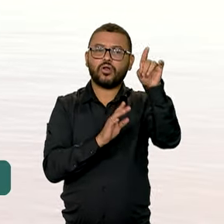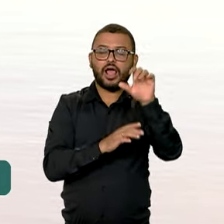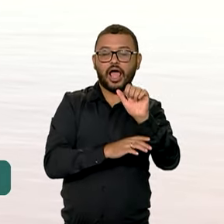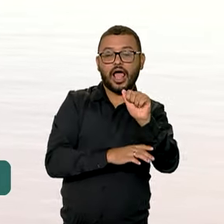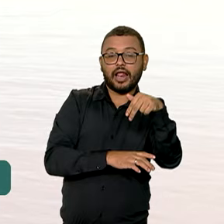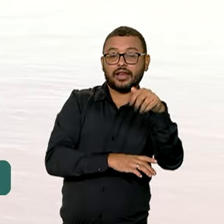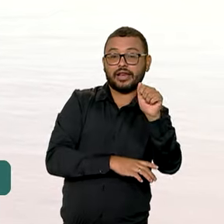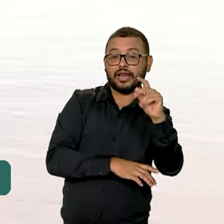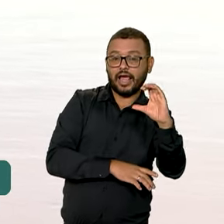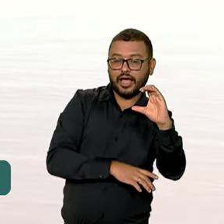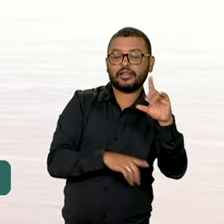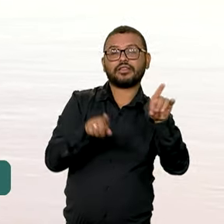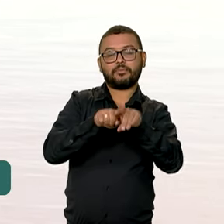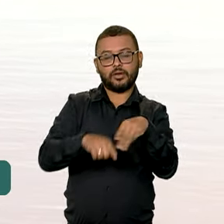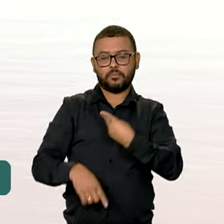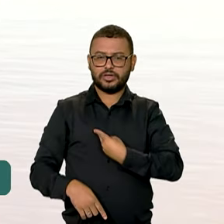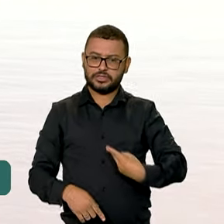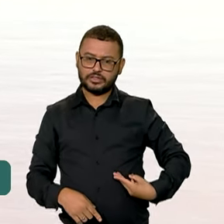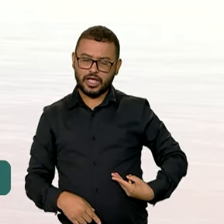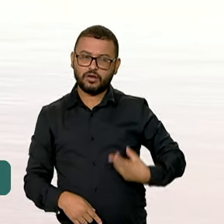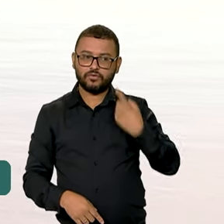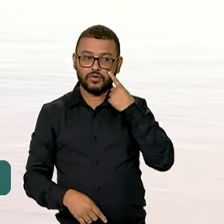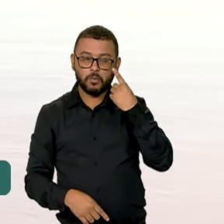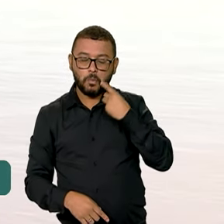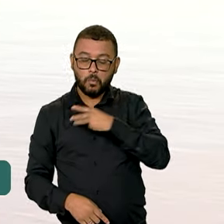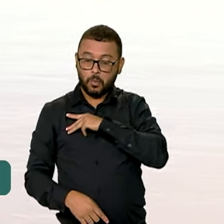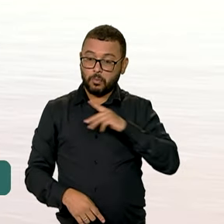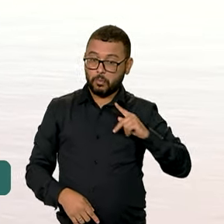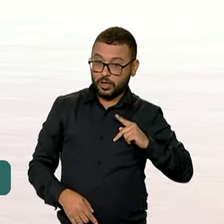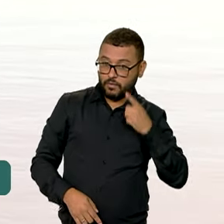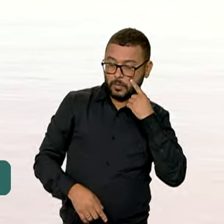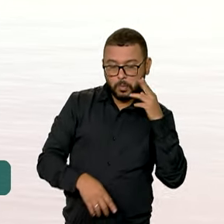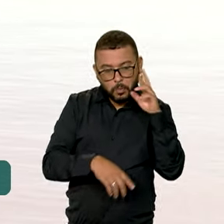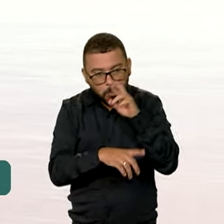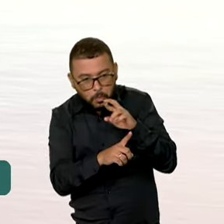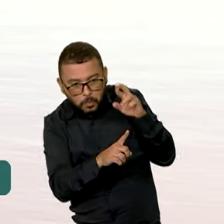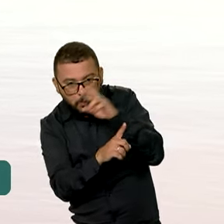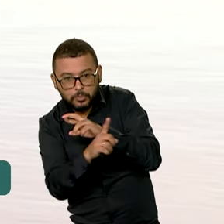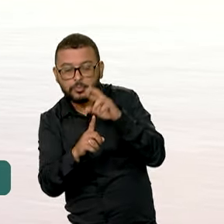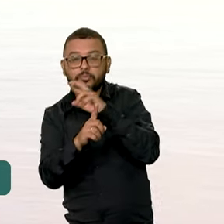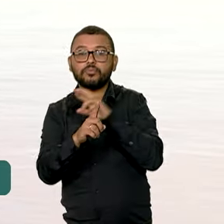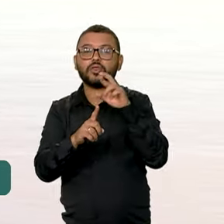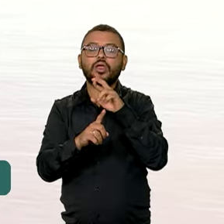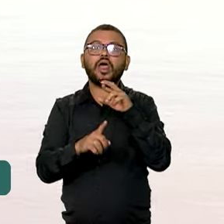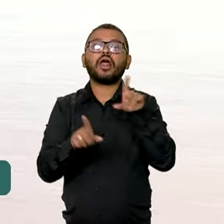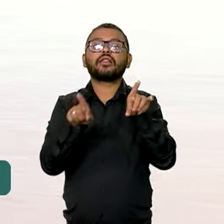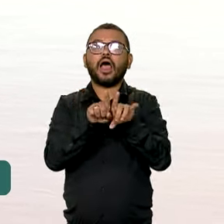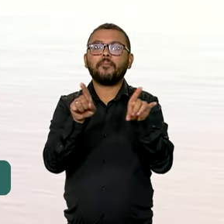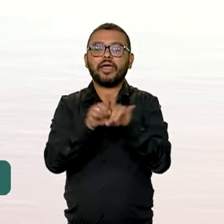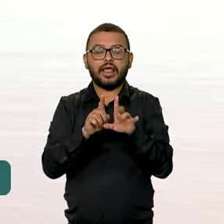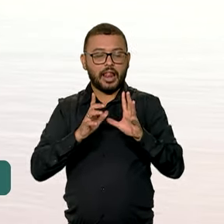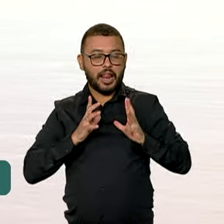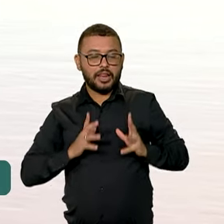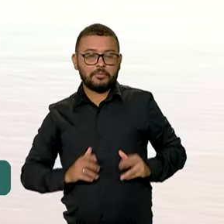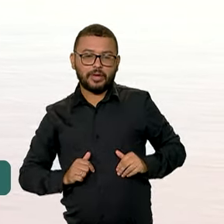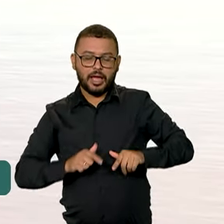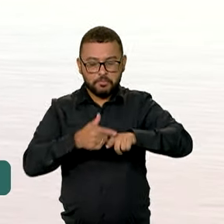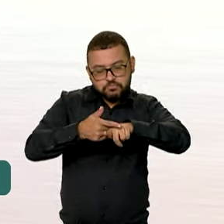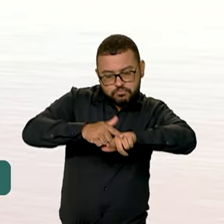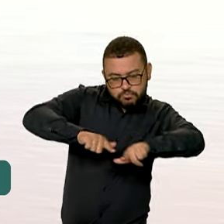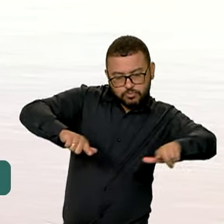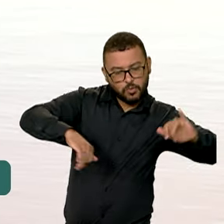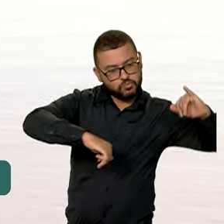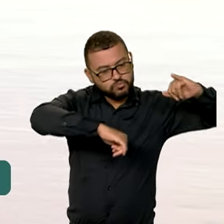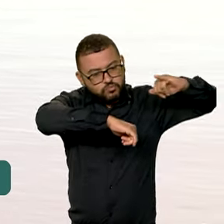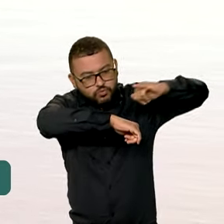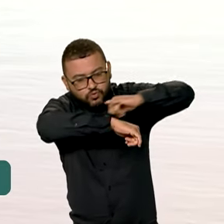ANAC, e do Ministério Público acompanharam a vistoria. Segundo a concessionária, o processo de limpeza da pista de